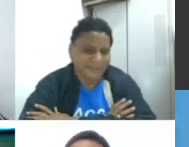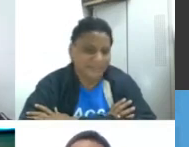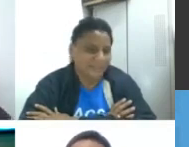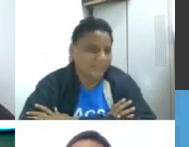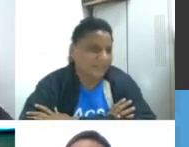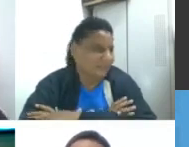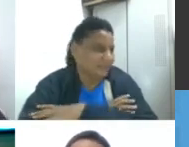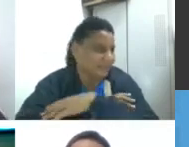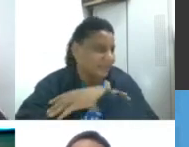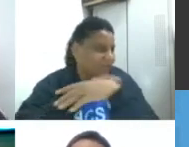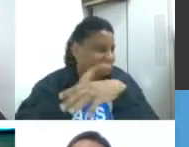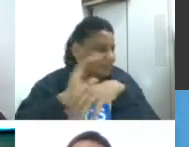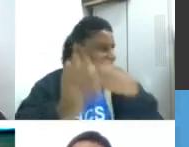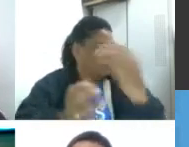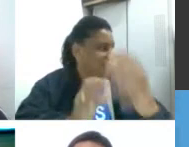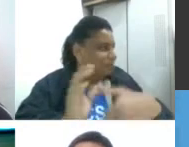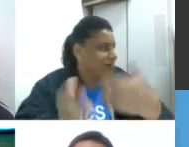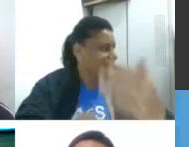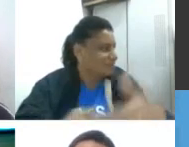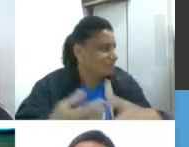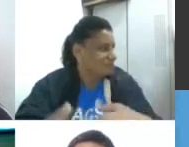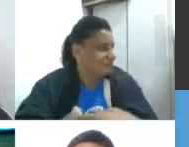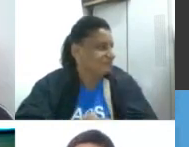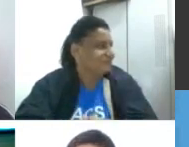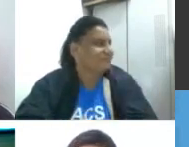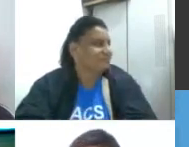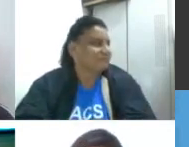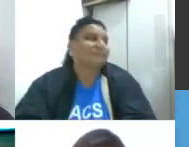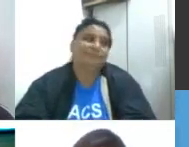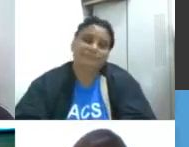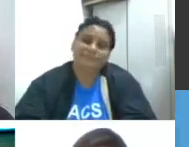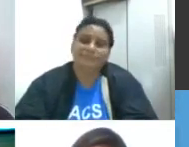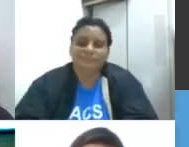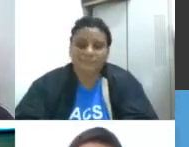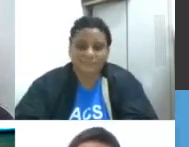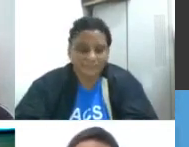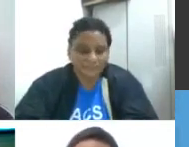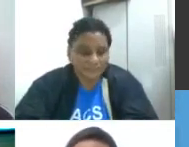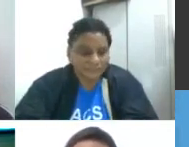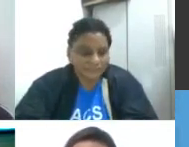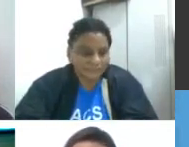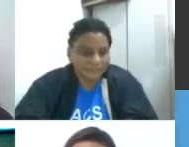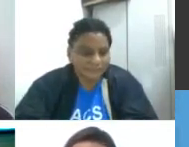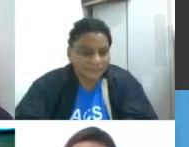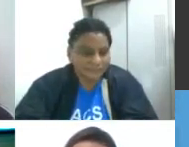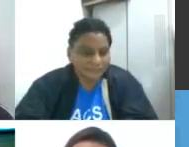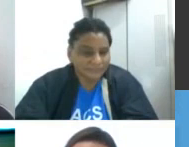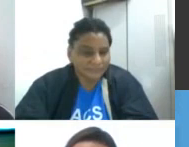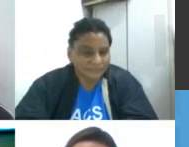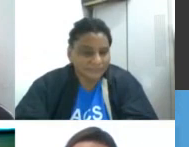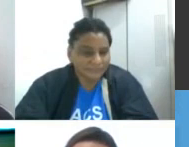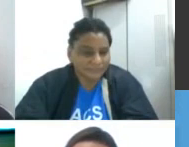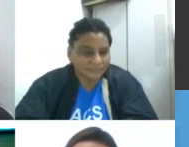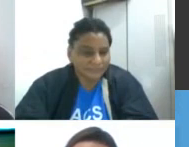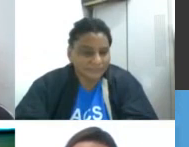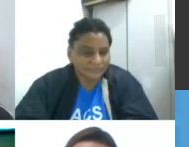olha algumas perguntas Camila perguntou aqui existe alguma estratégia de cativar o usuário para estimular